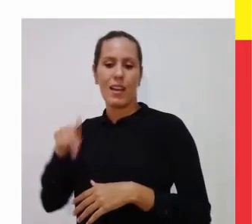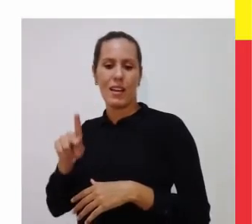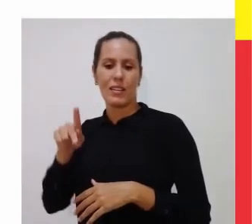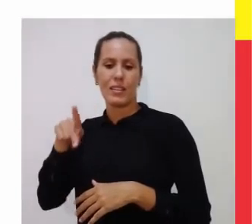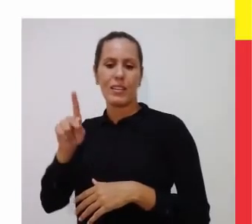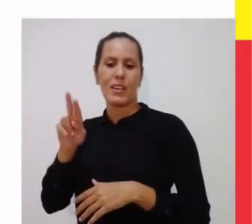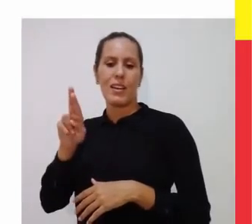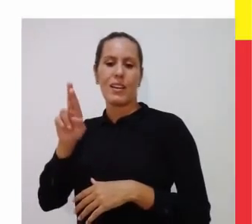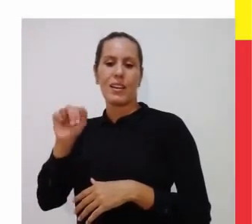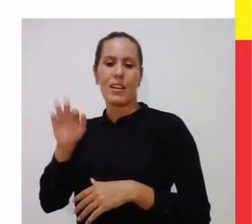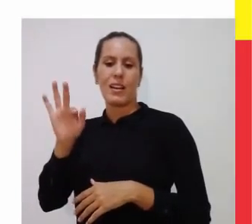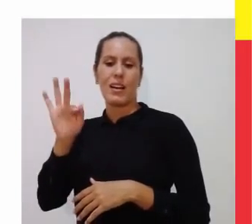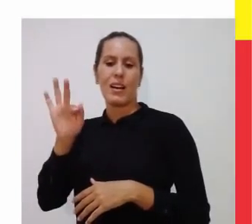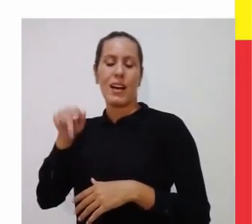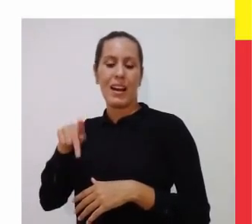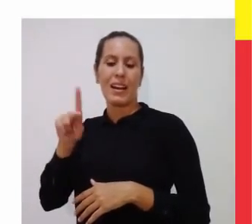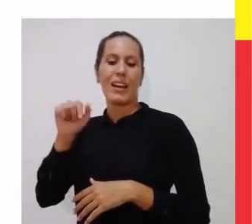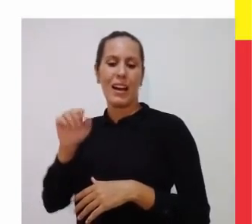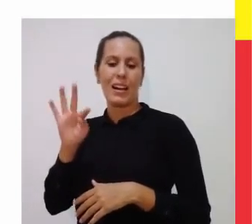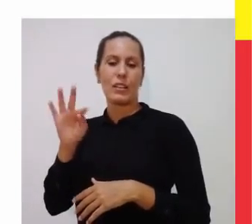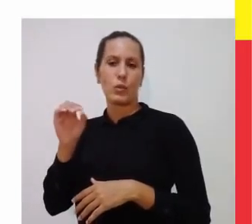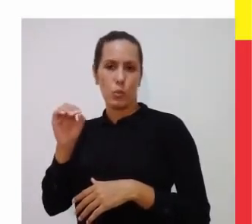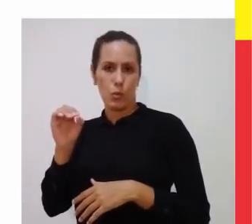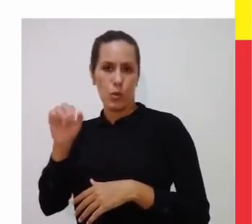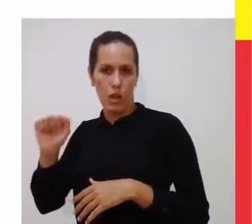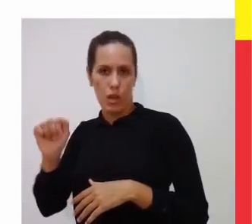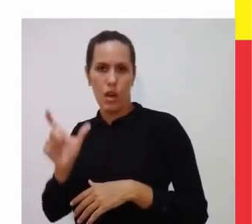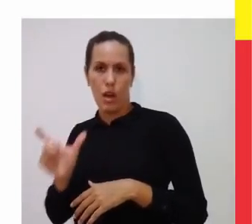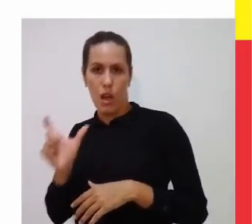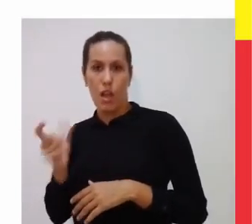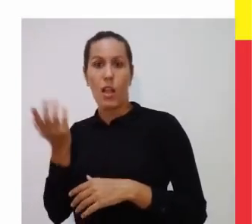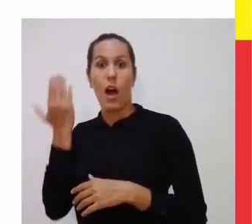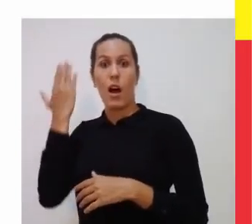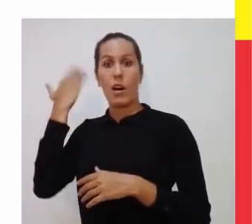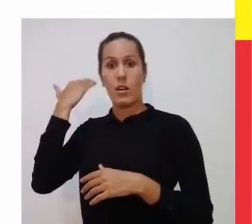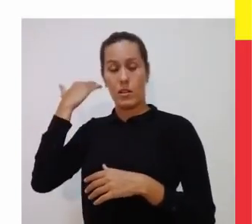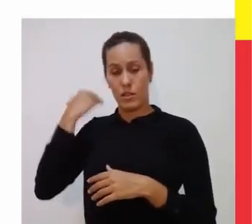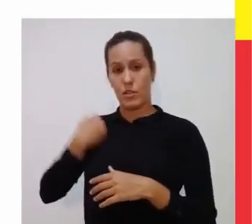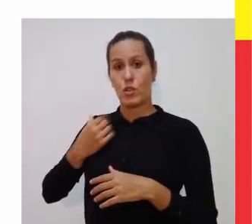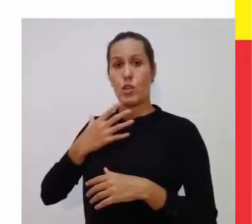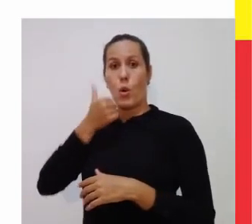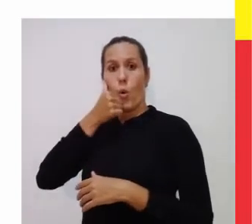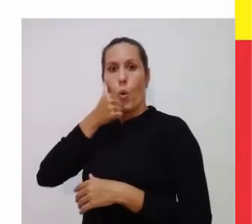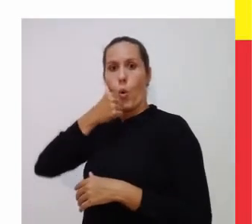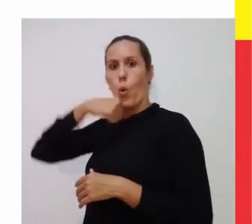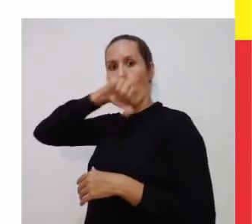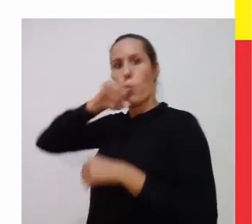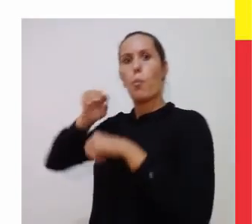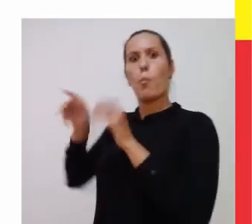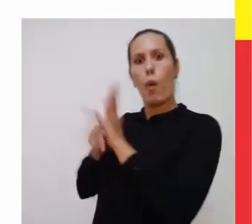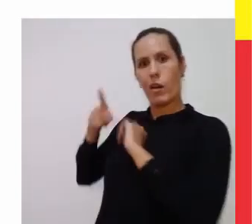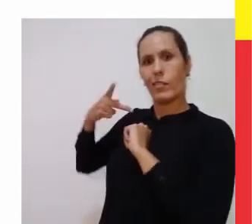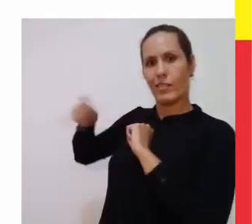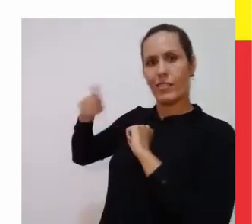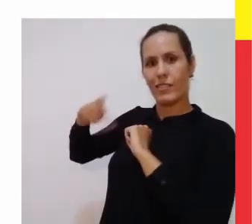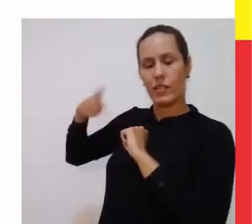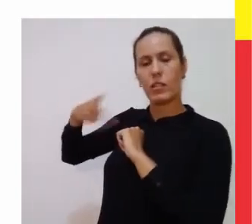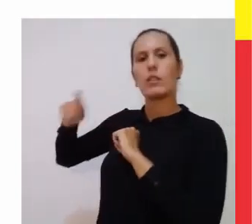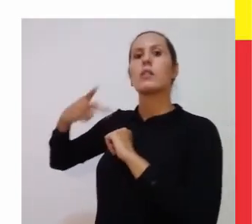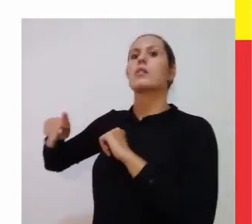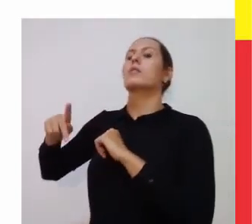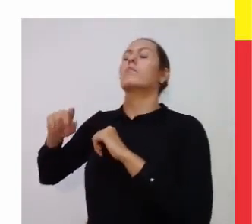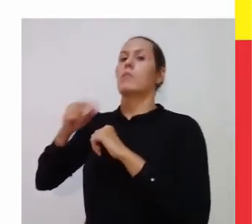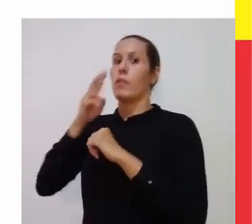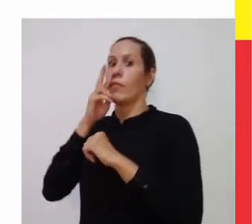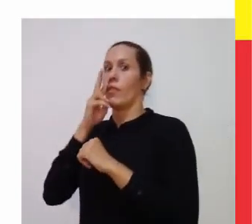Tá? Então, esse vulcão já teve um pai dele, tá, que também entrou em erupção, tá? Ele também teve muita